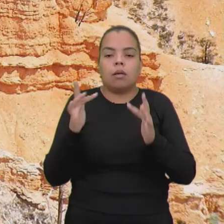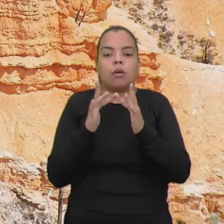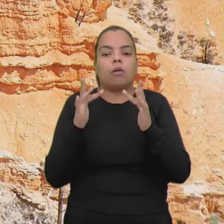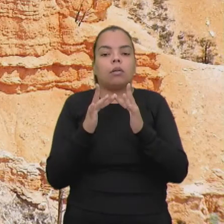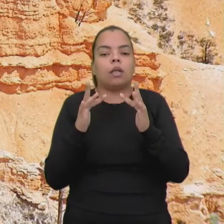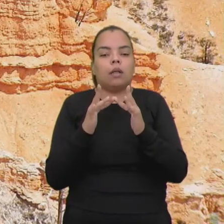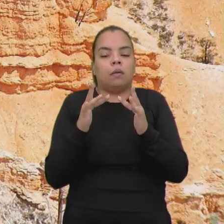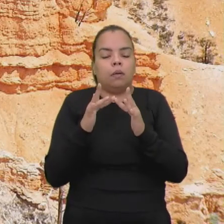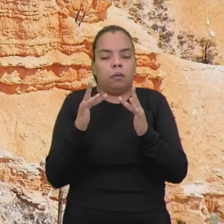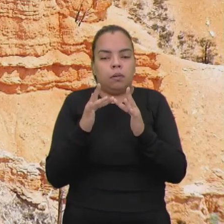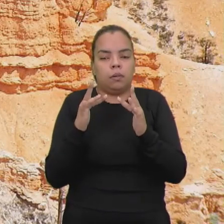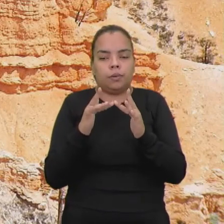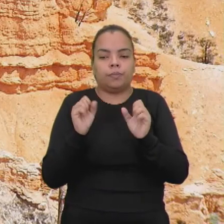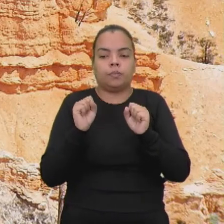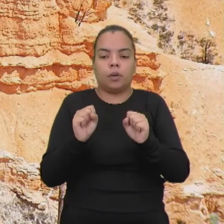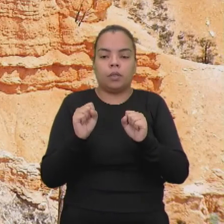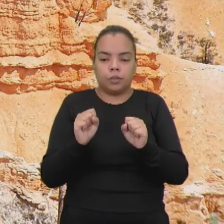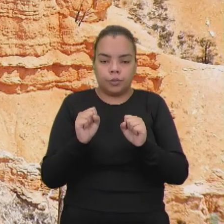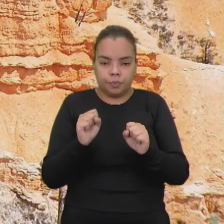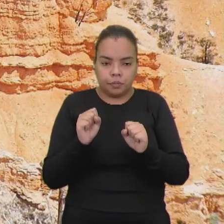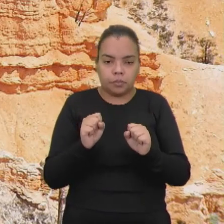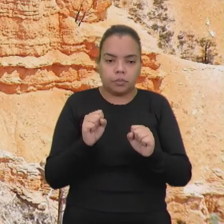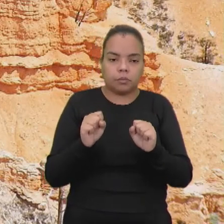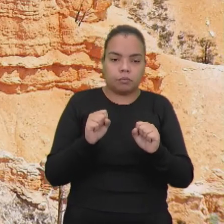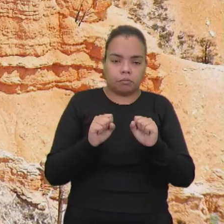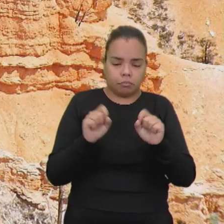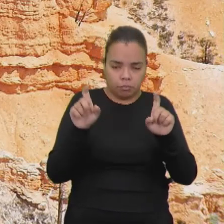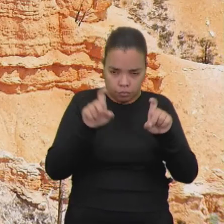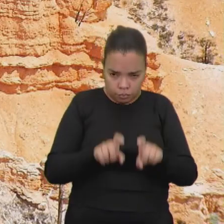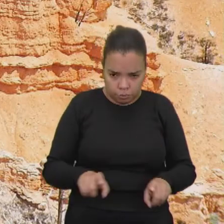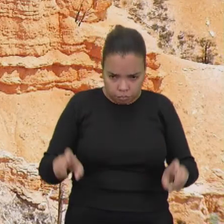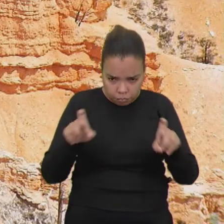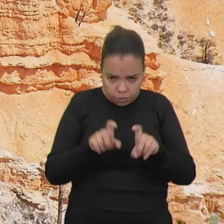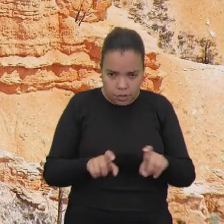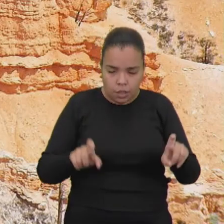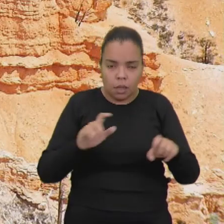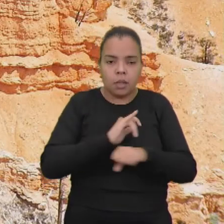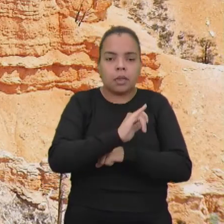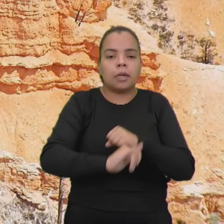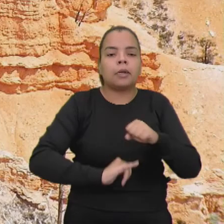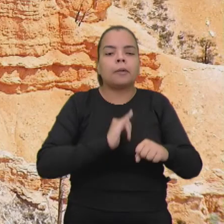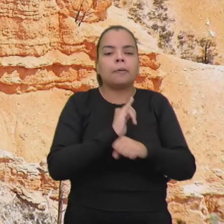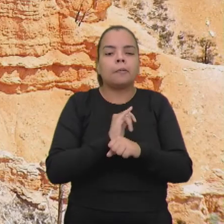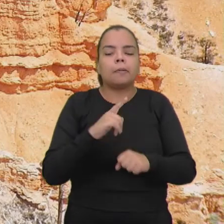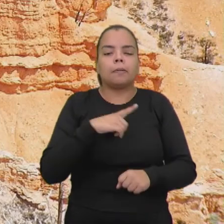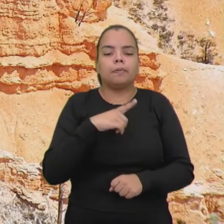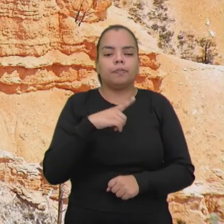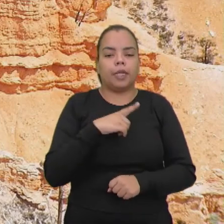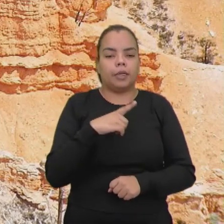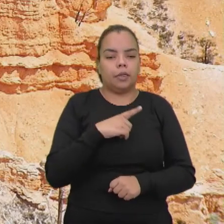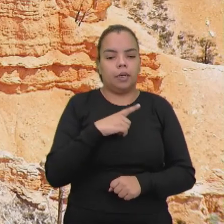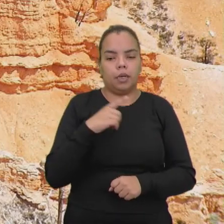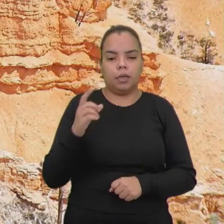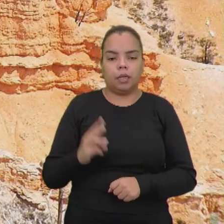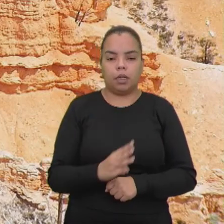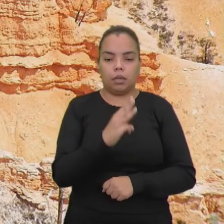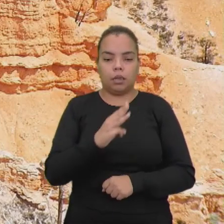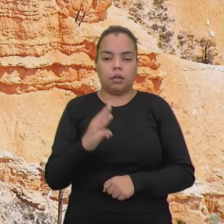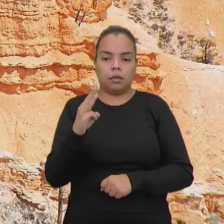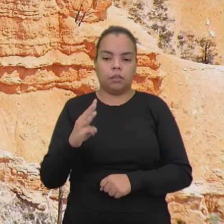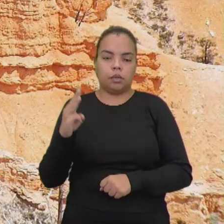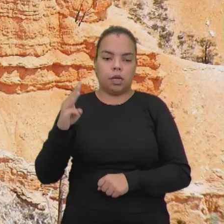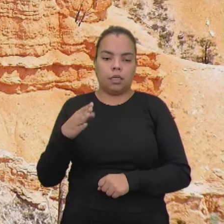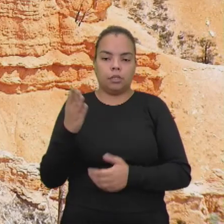com amostras de rochas por meio do site aí que está aparecendo aí para vocês, tá certo? E aí vocês podem fazer